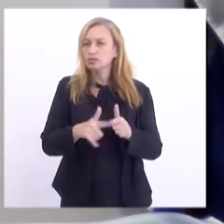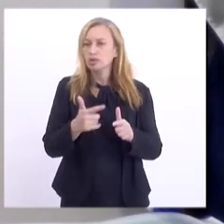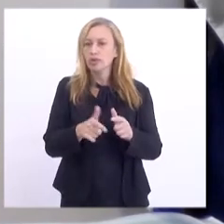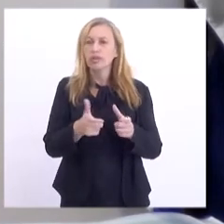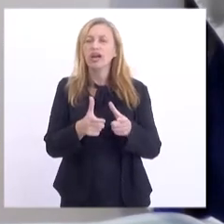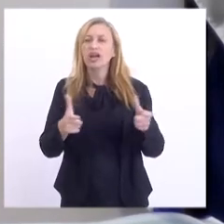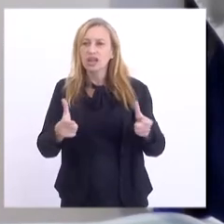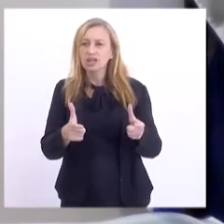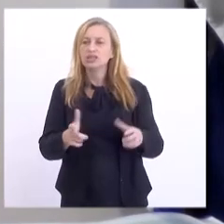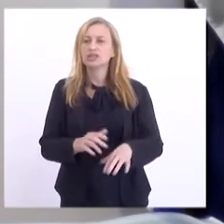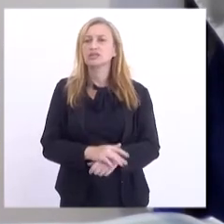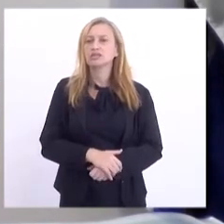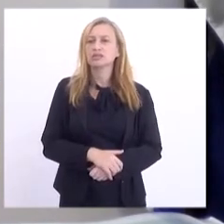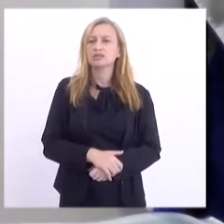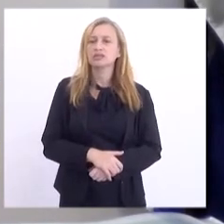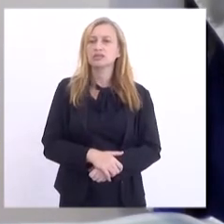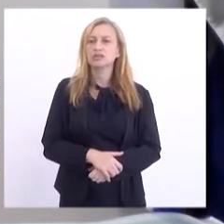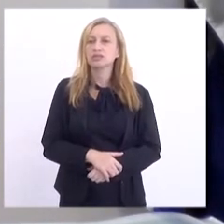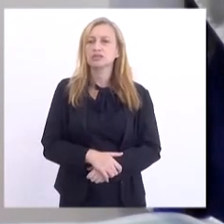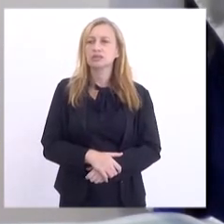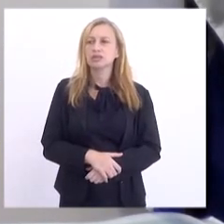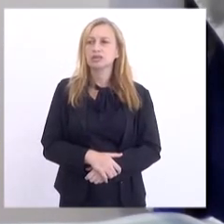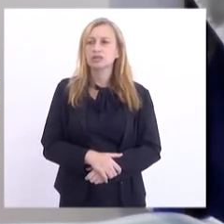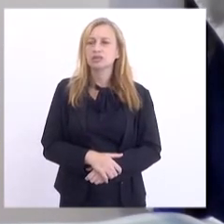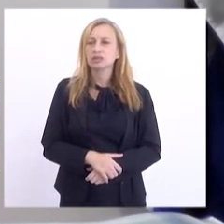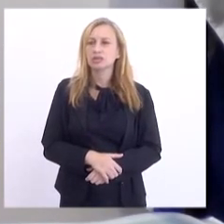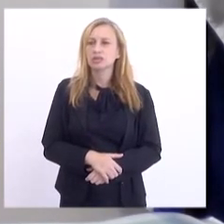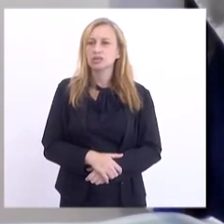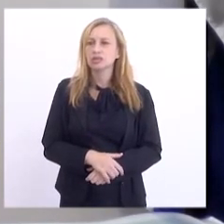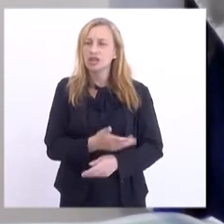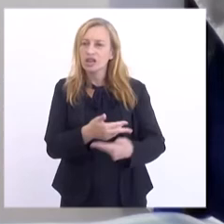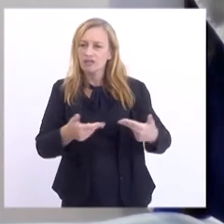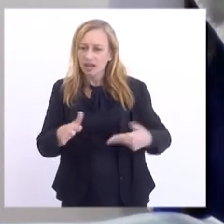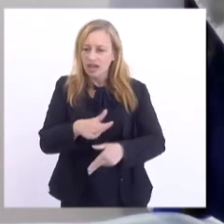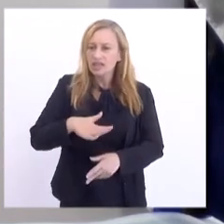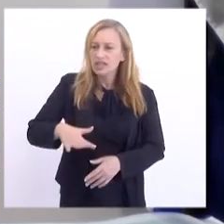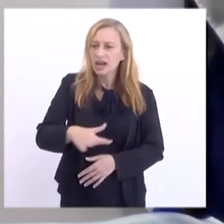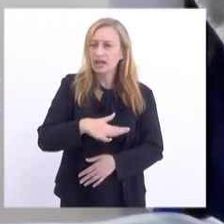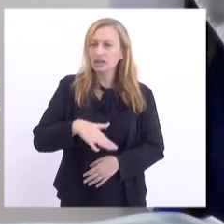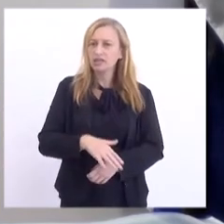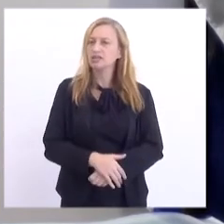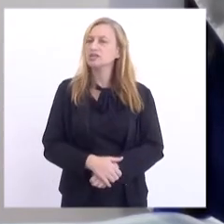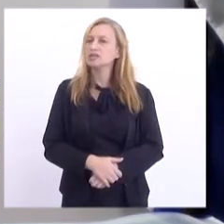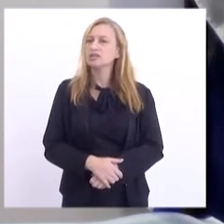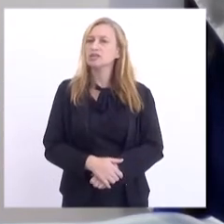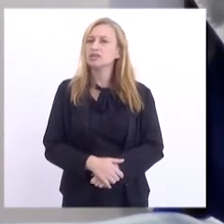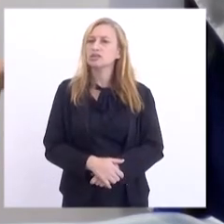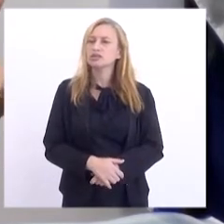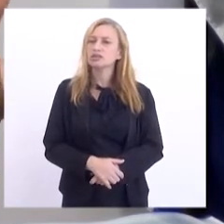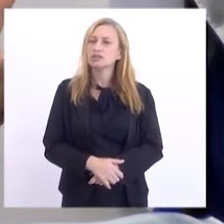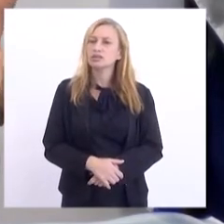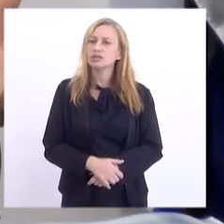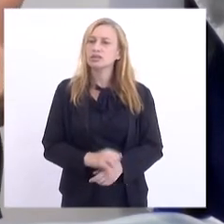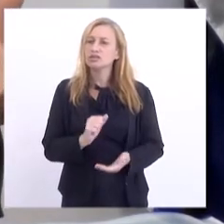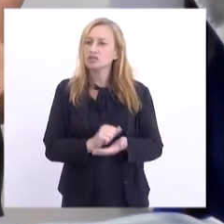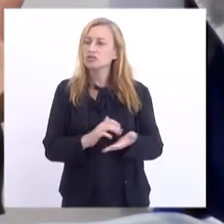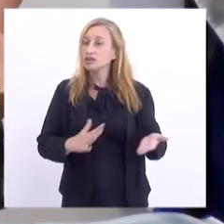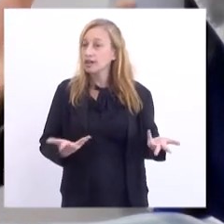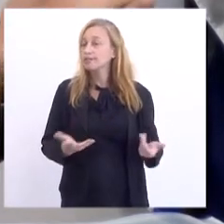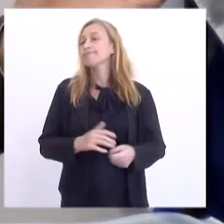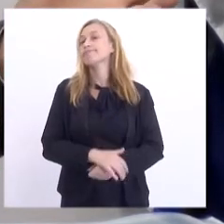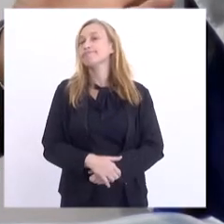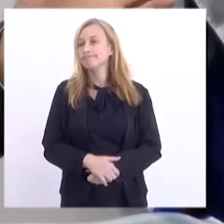O Procurador bom e muitas áreas Esse é o volatilidade